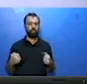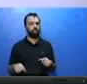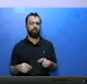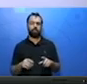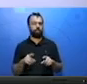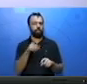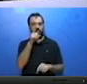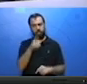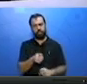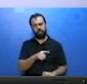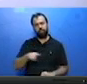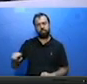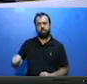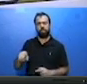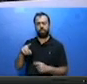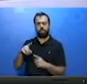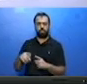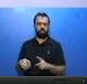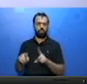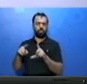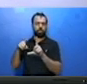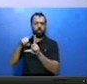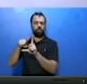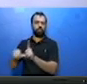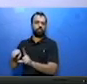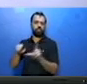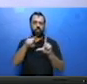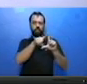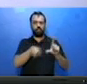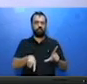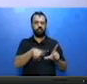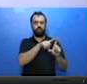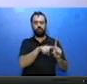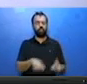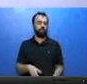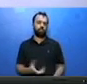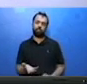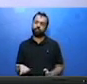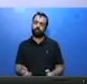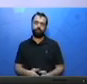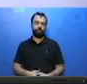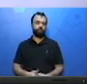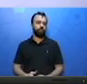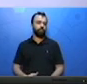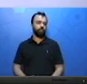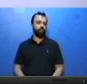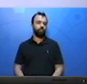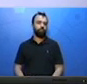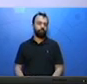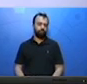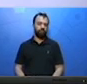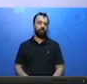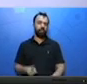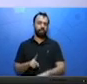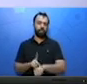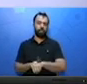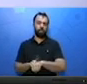desenhar o triângulo retângulo ali no exercício. Essa é a vantagem da fórmula. Então eu economizo